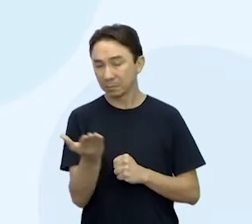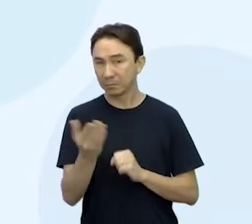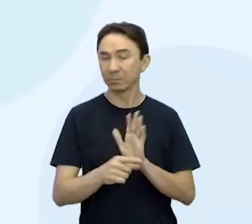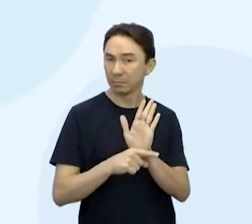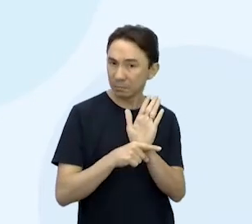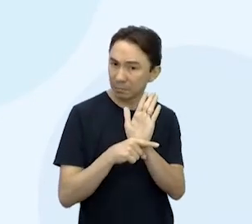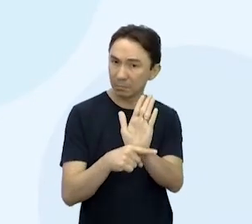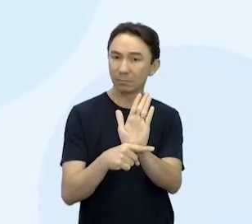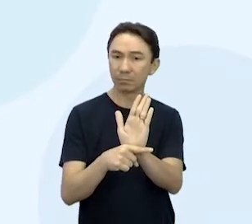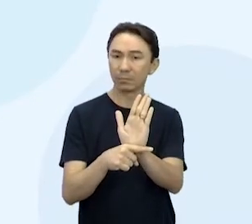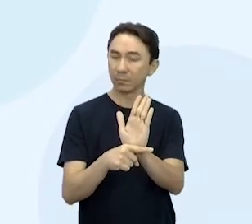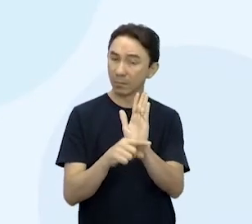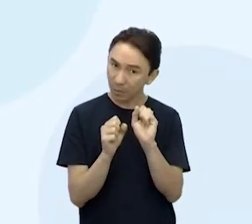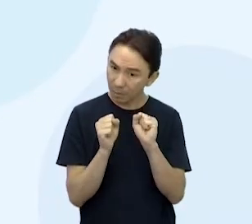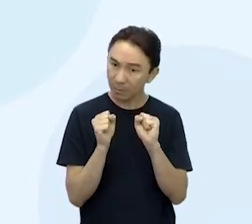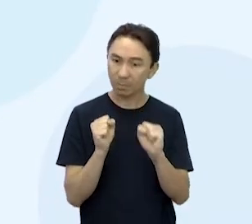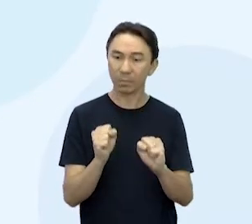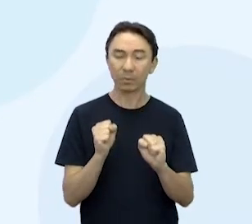apoiar